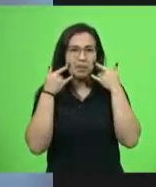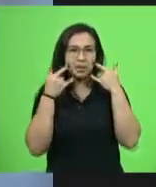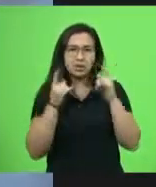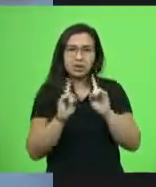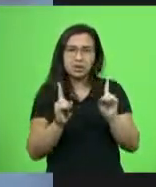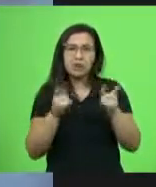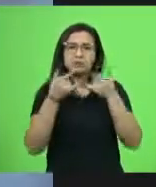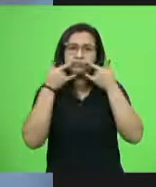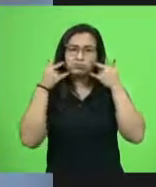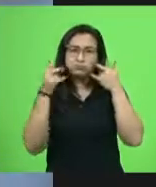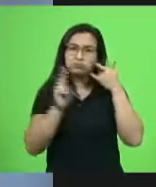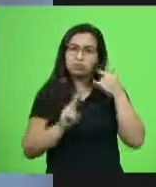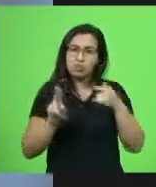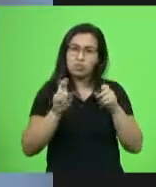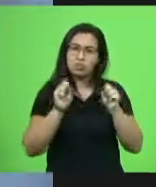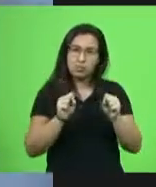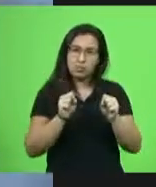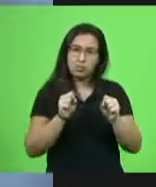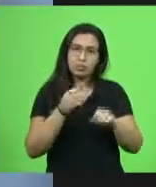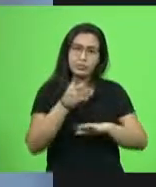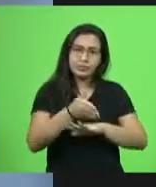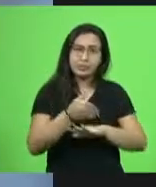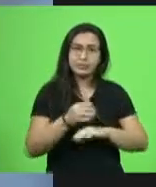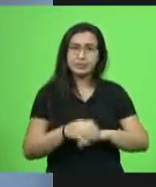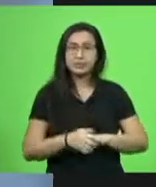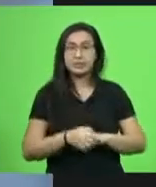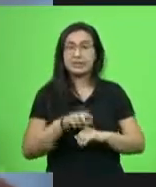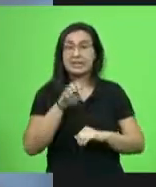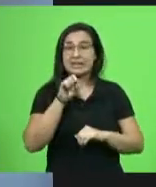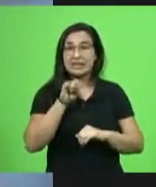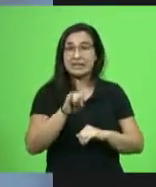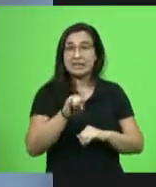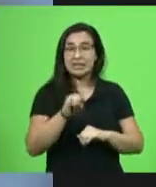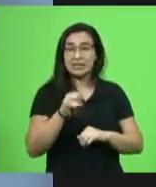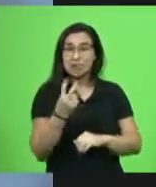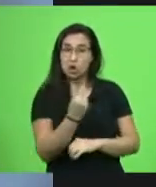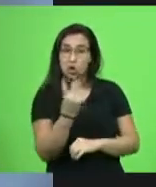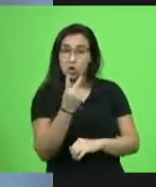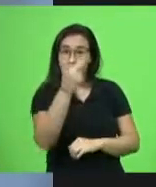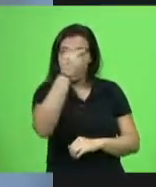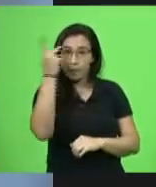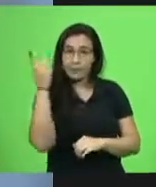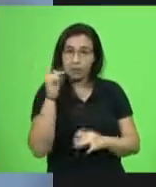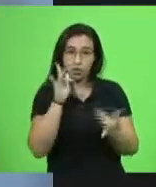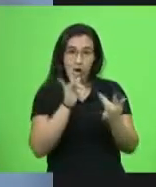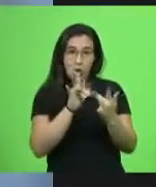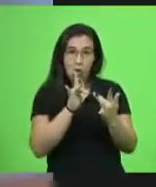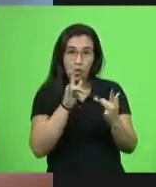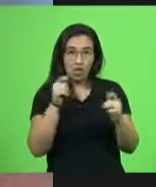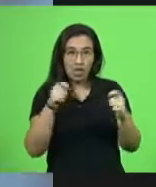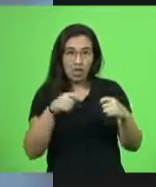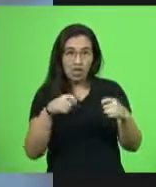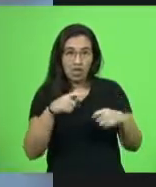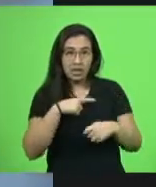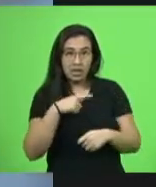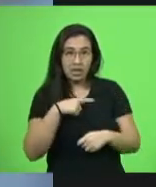Quando se tem o uso correto da máscara entre a pessoa, as duas pessoas que estão em contato, é menos de 10%,